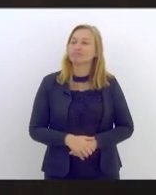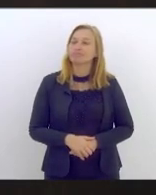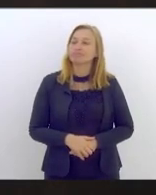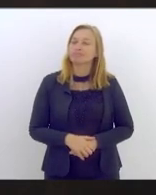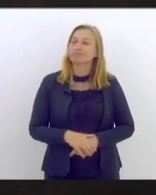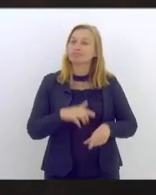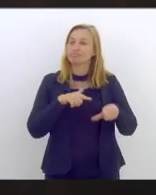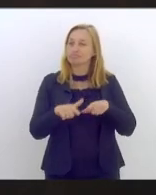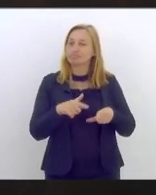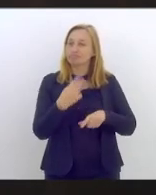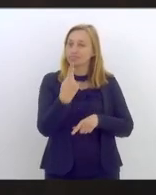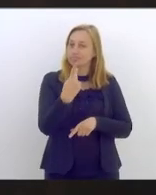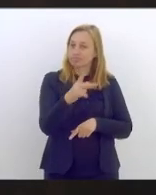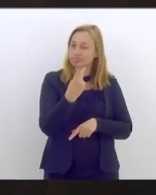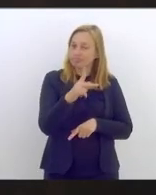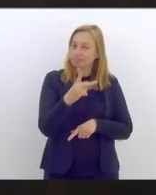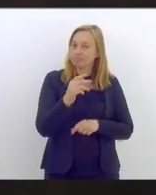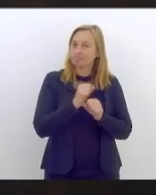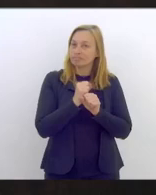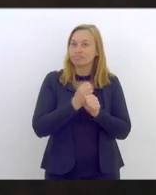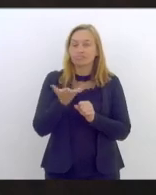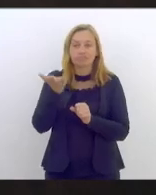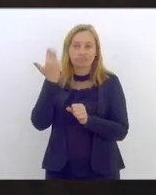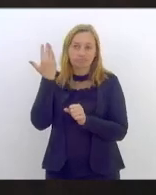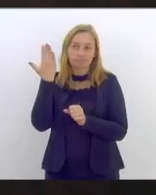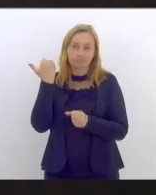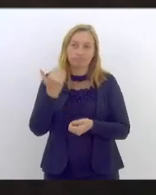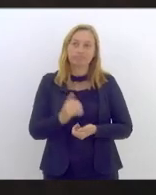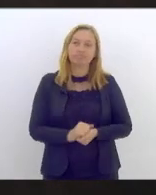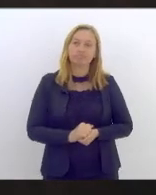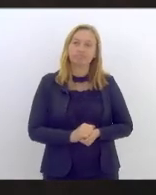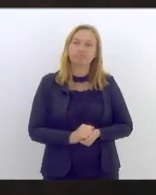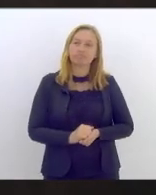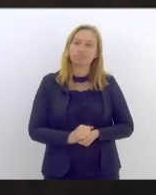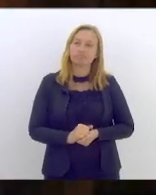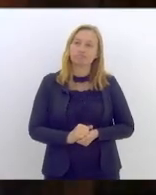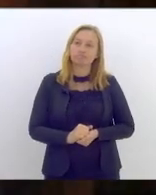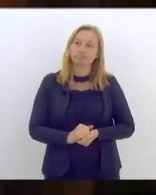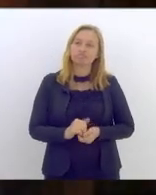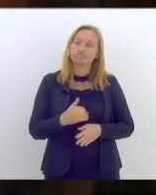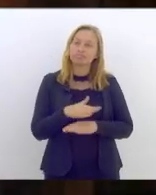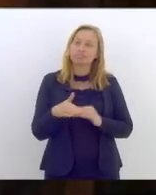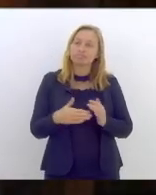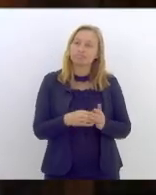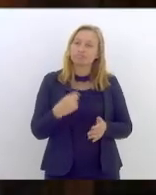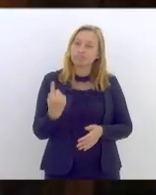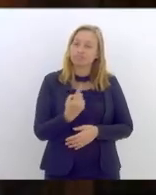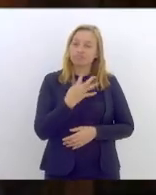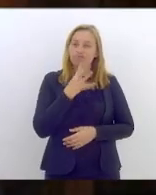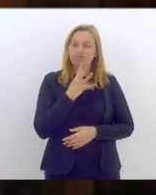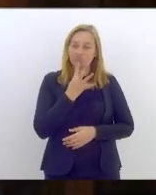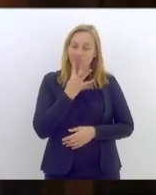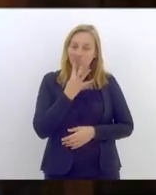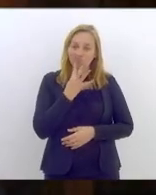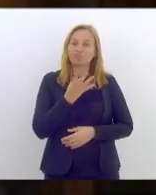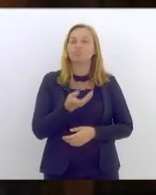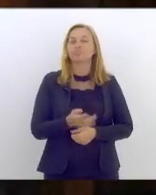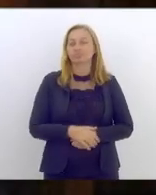ele teve o ano passado deve ser por todos nós reconhecido